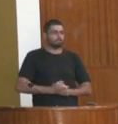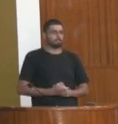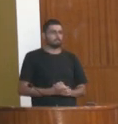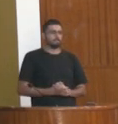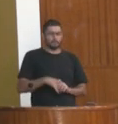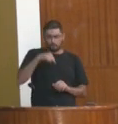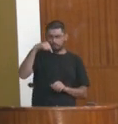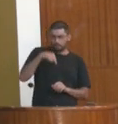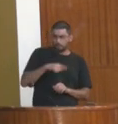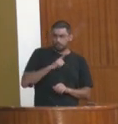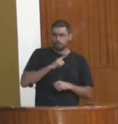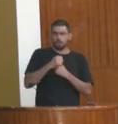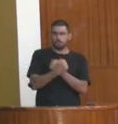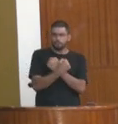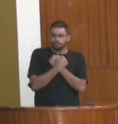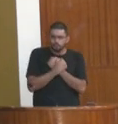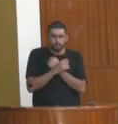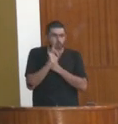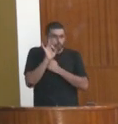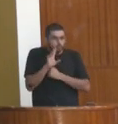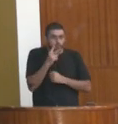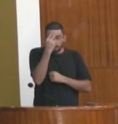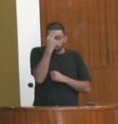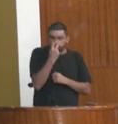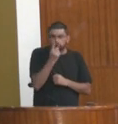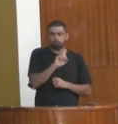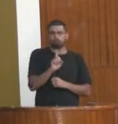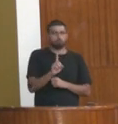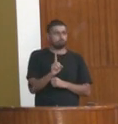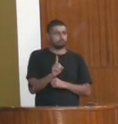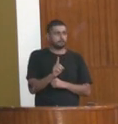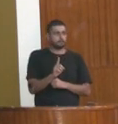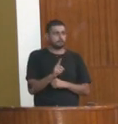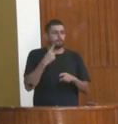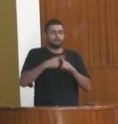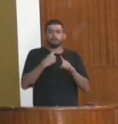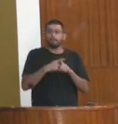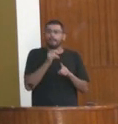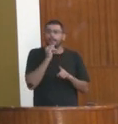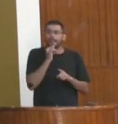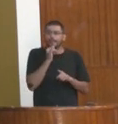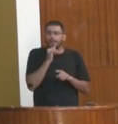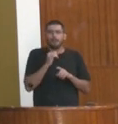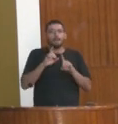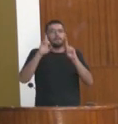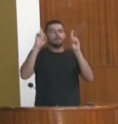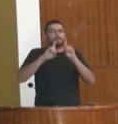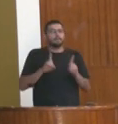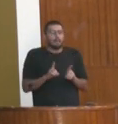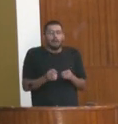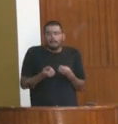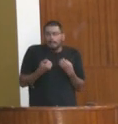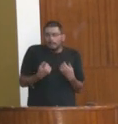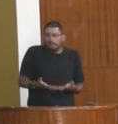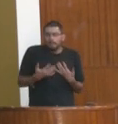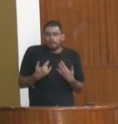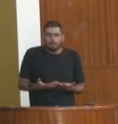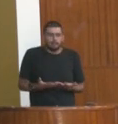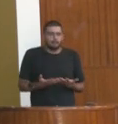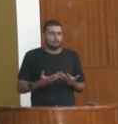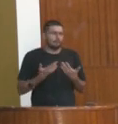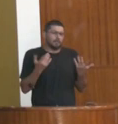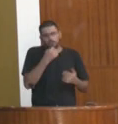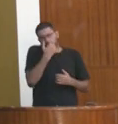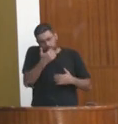aqui defendendo a bandeira do cego, porque é muito alegre, muita questão da deficiência leve. Tudo bem que eu estou gordita, com mais de